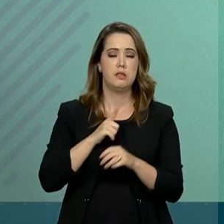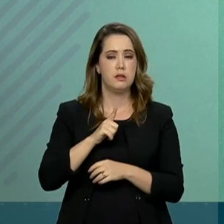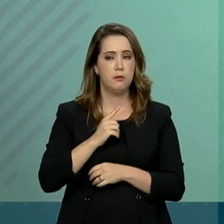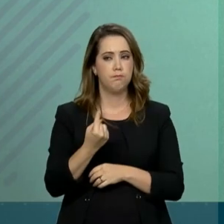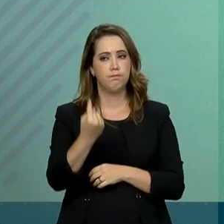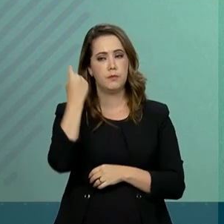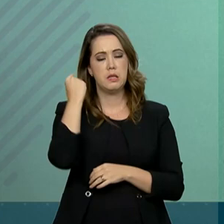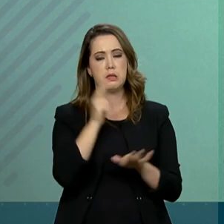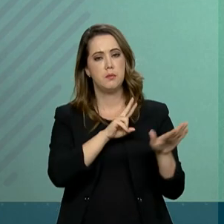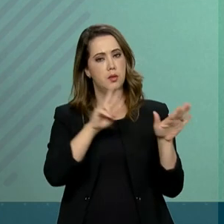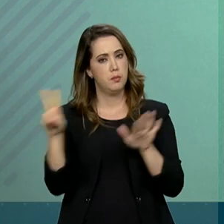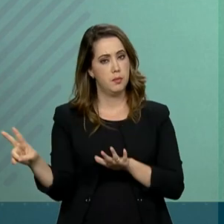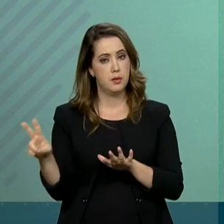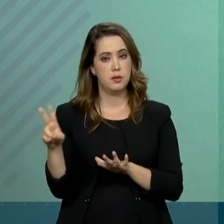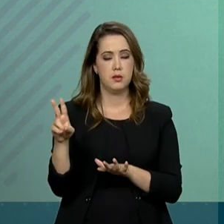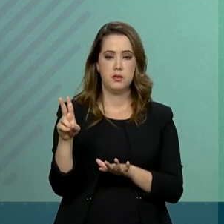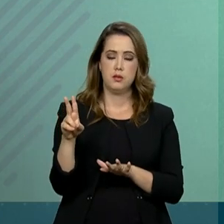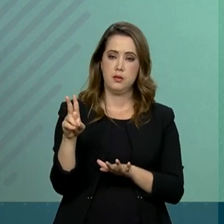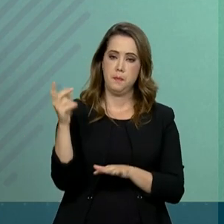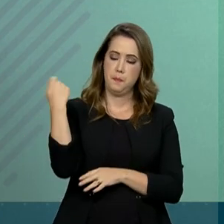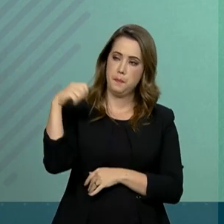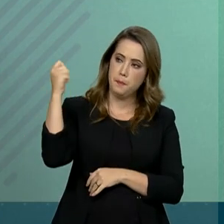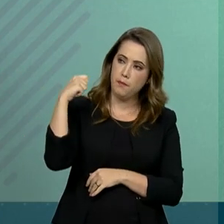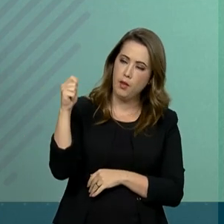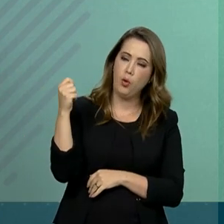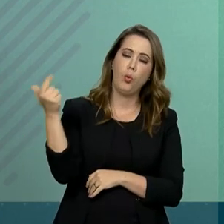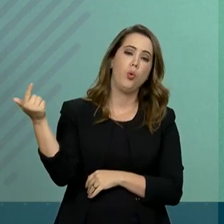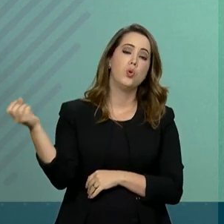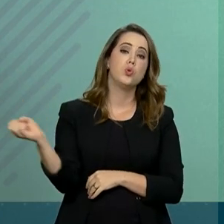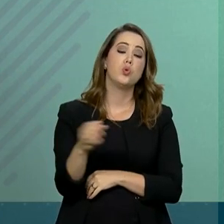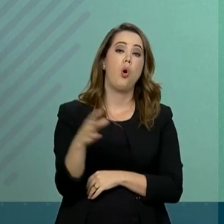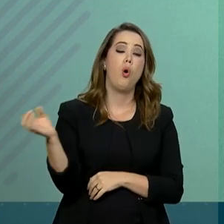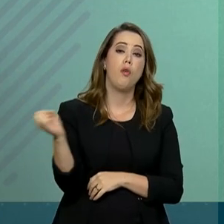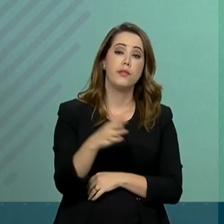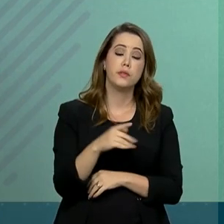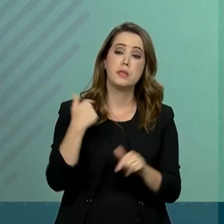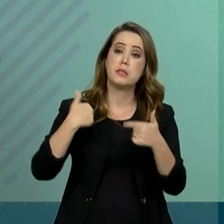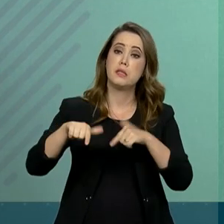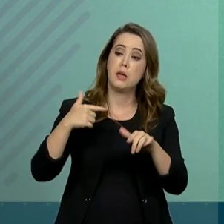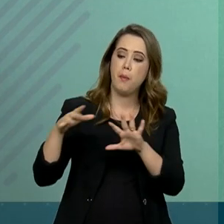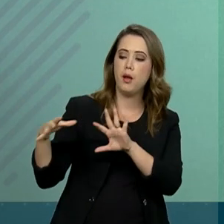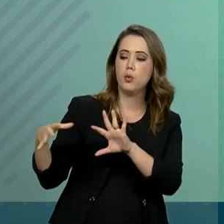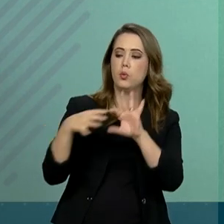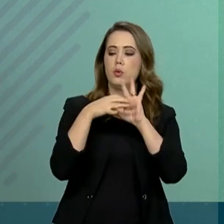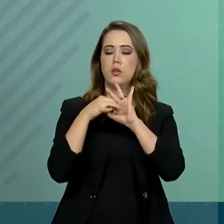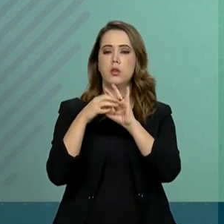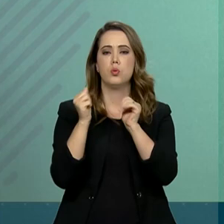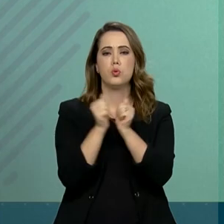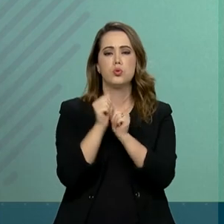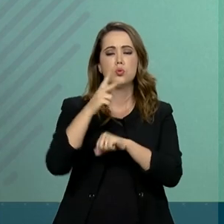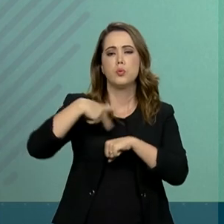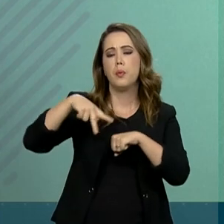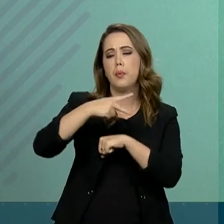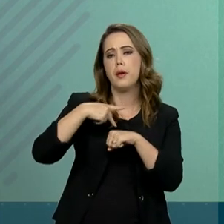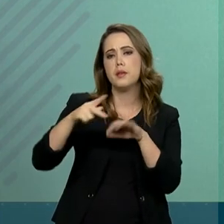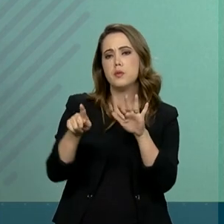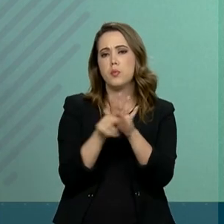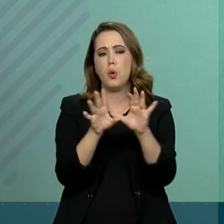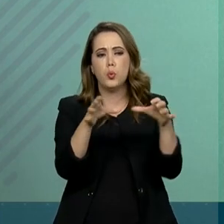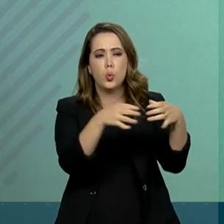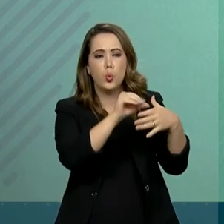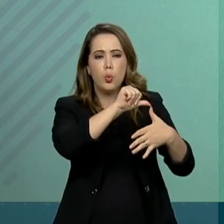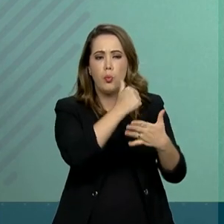em buenos aires tratando de novos atos de parceria com os países membros do